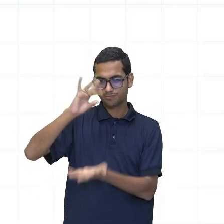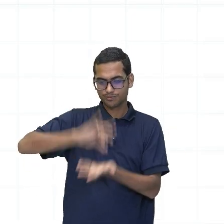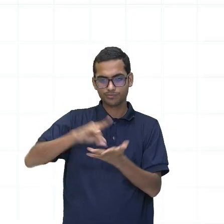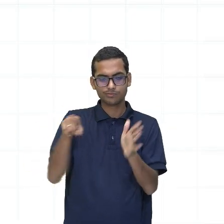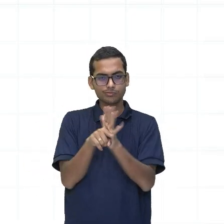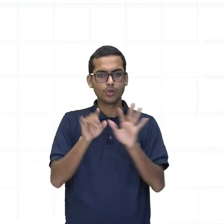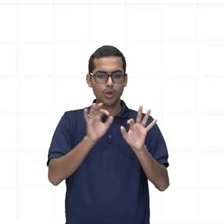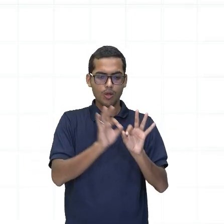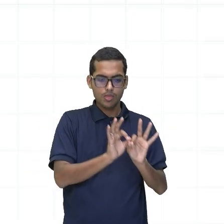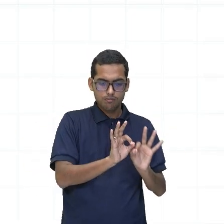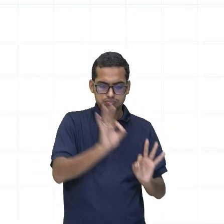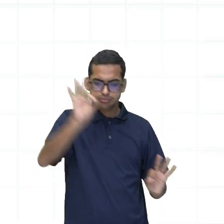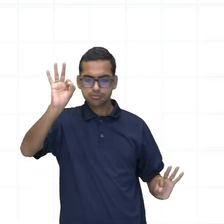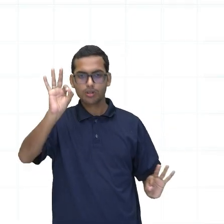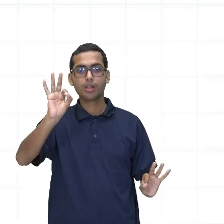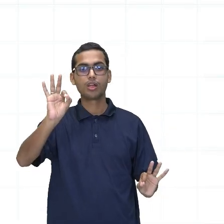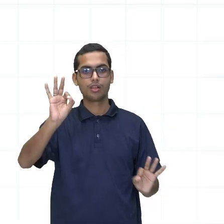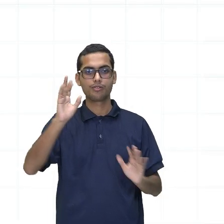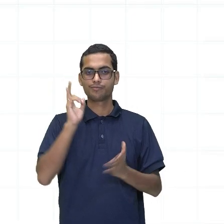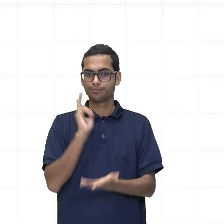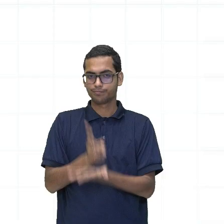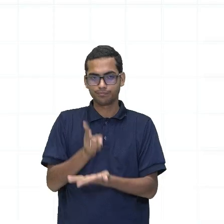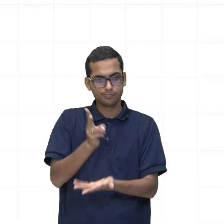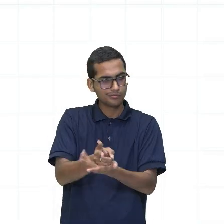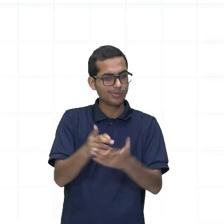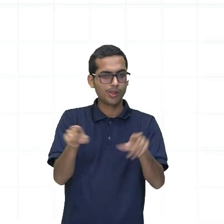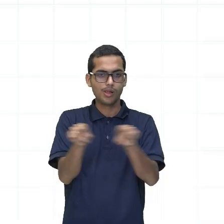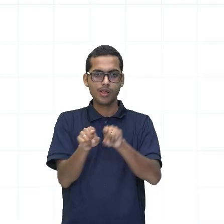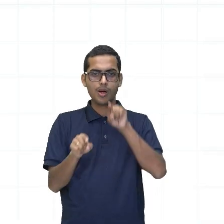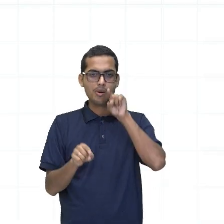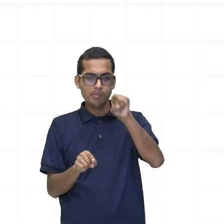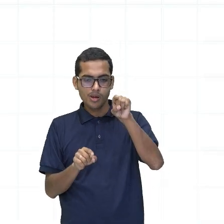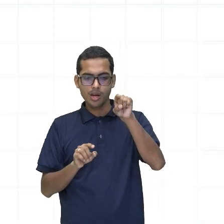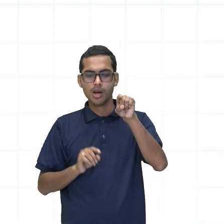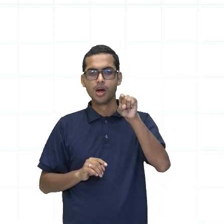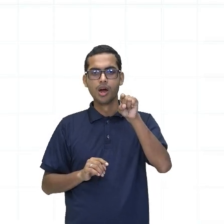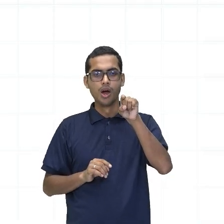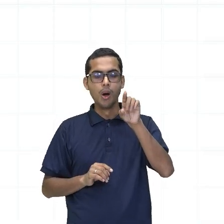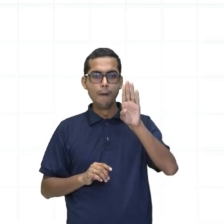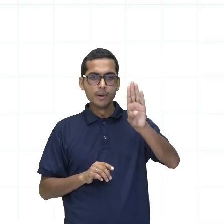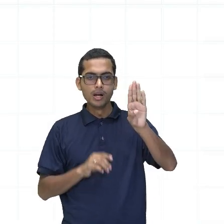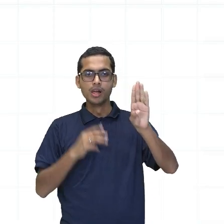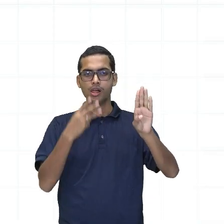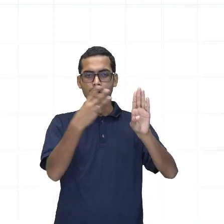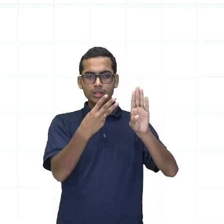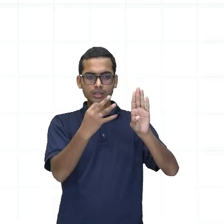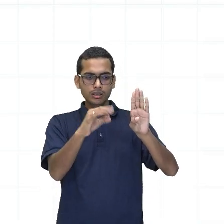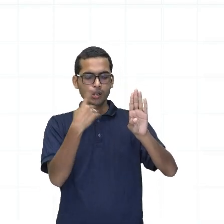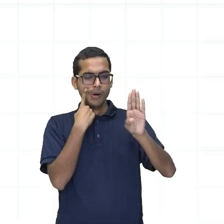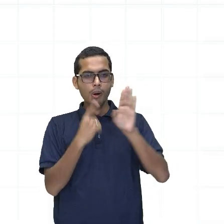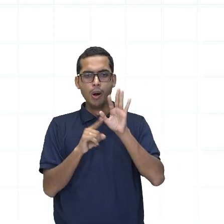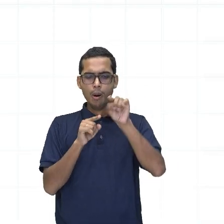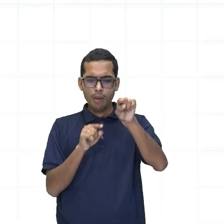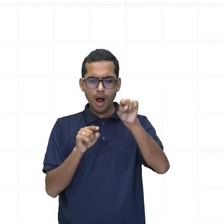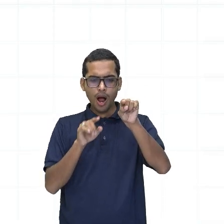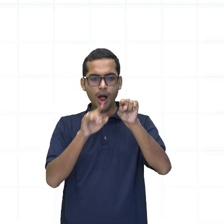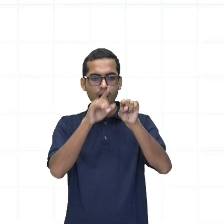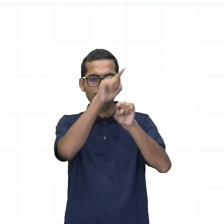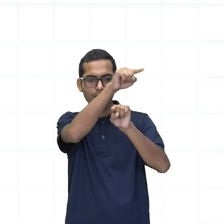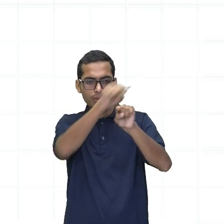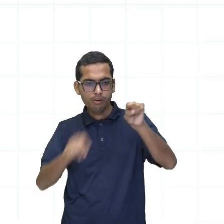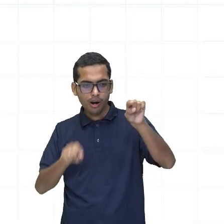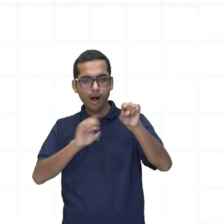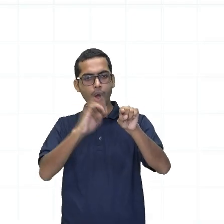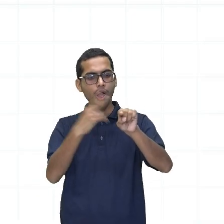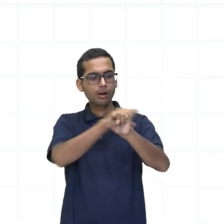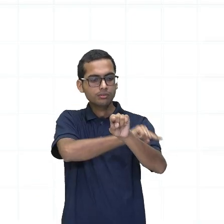vai continuar intersectando ali, ó, o coeficiente b, que é o 3, tá certo? E a raiz da função? A